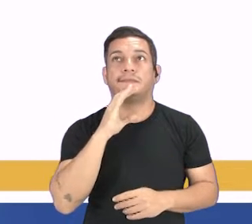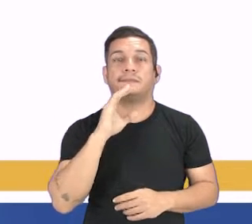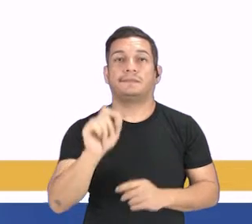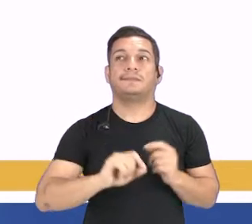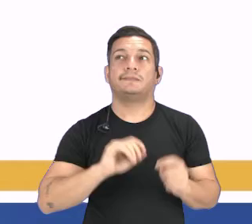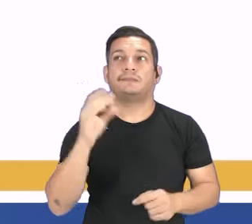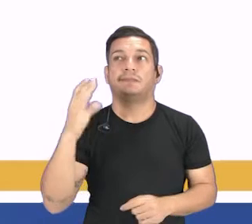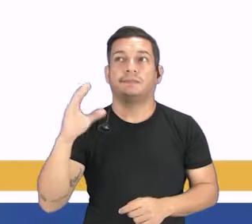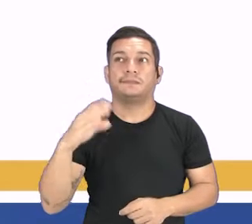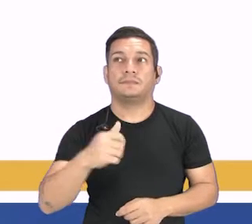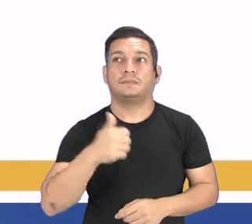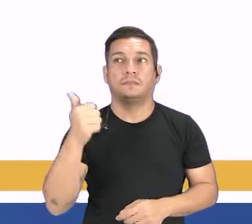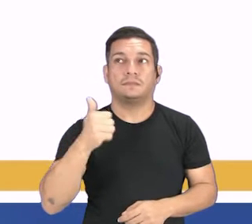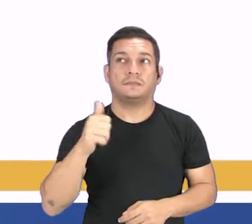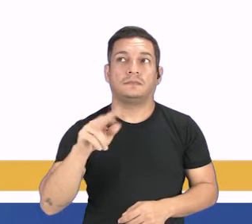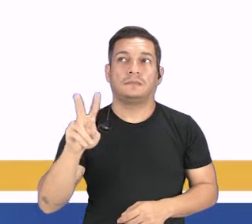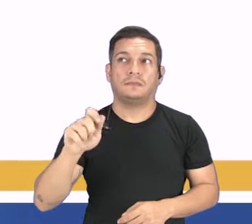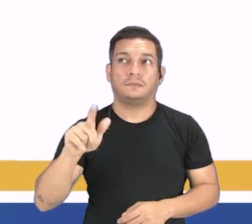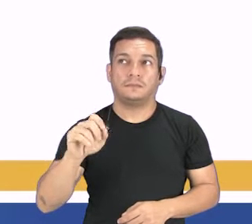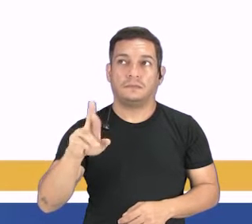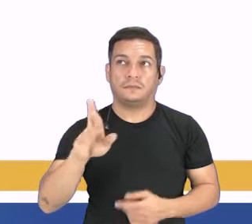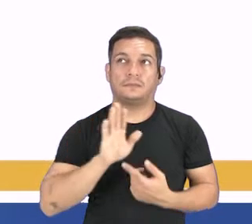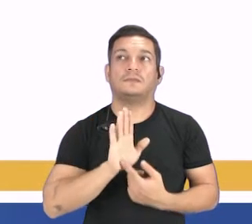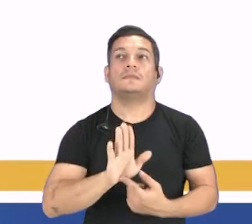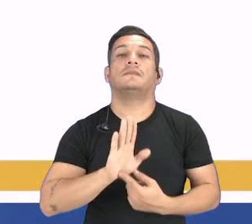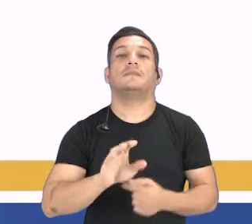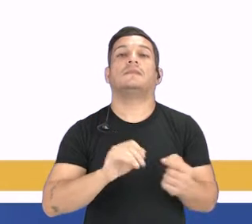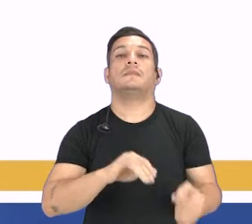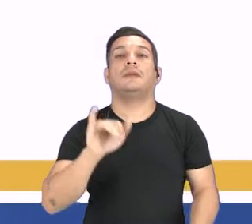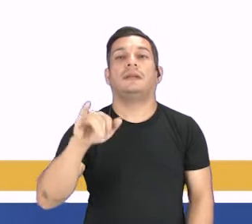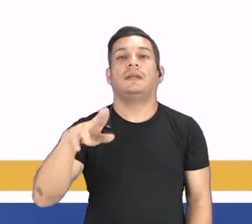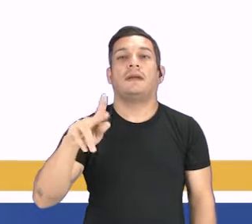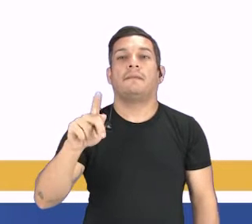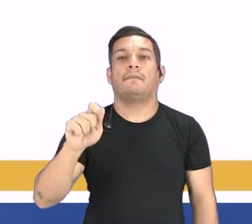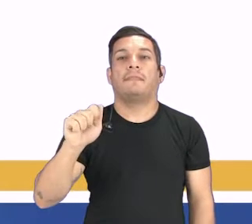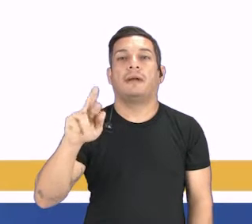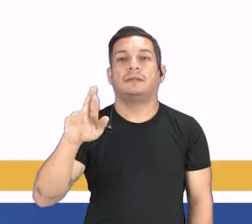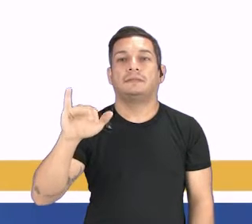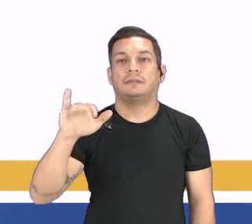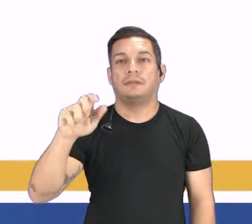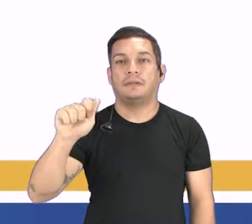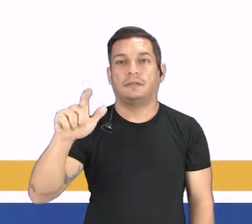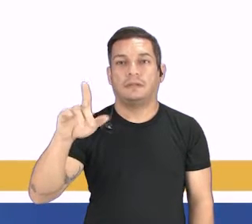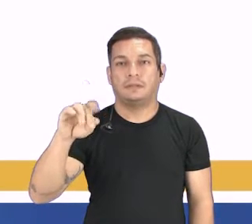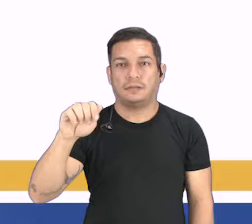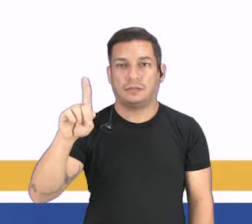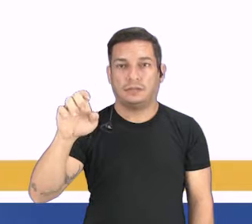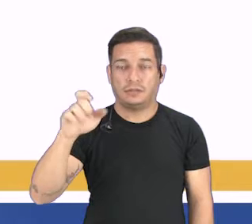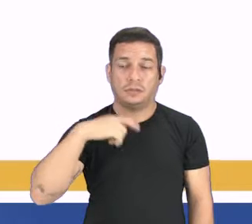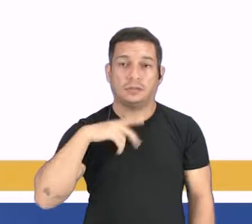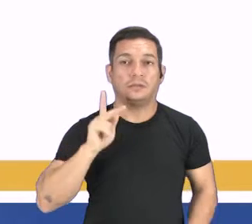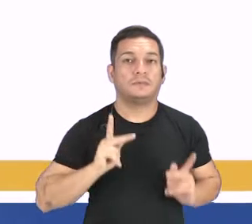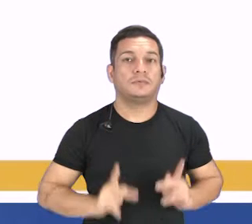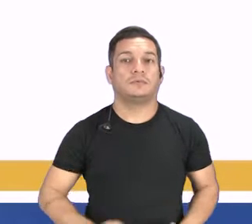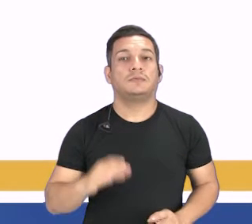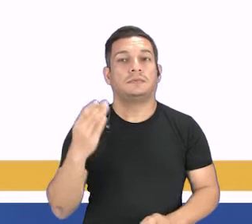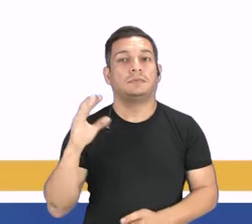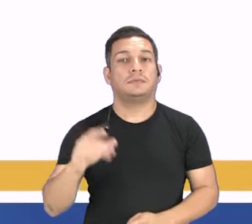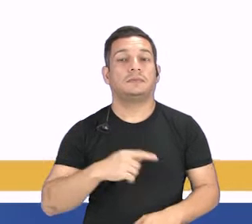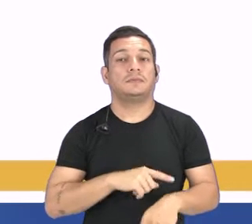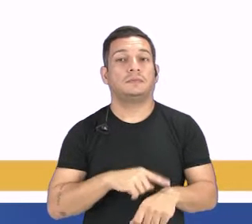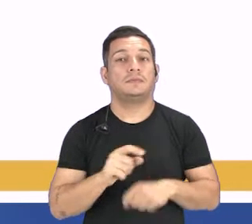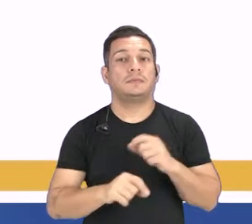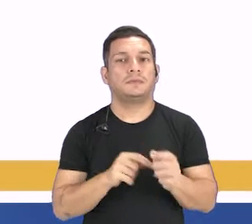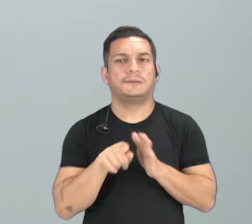conhecimento científico, o primeiro valor que aparece ali é a imparcialidade. Isso se refere à postura do cientista na hora